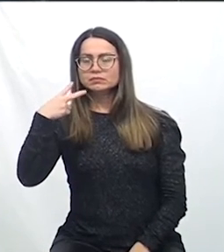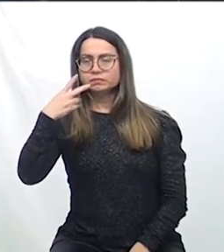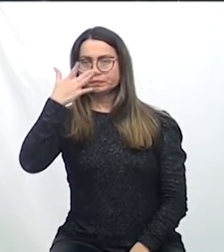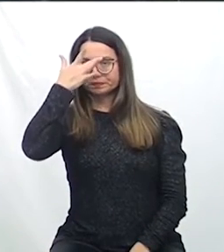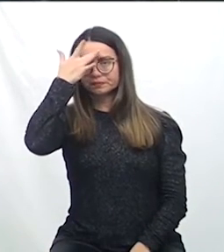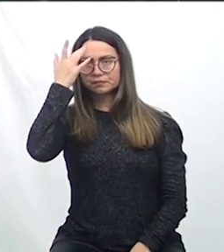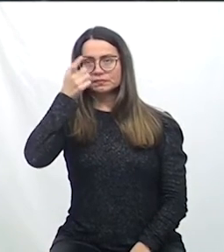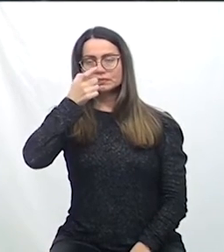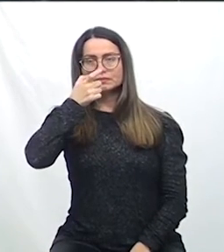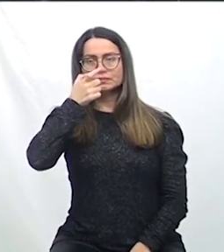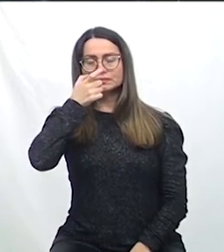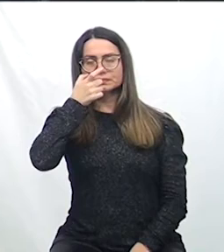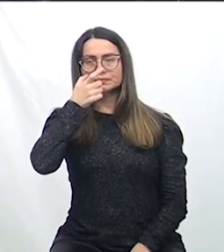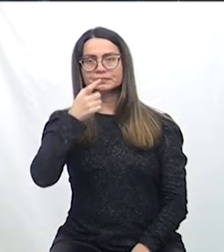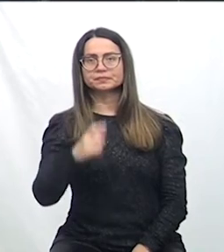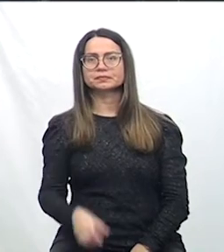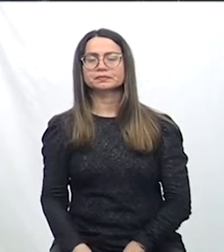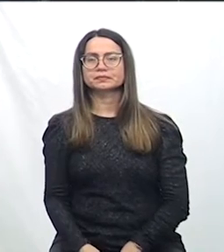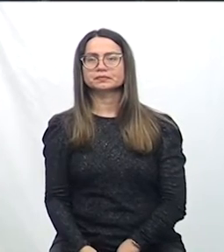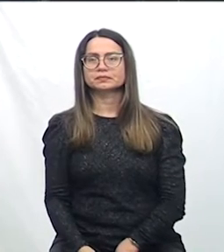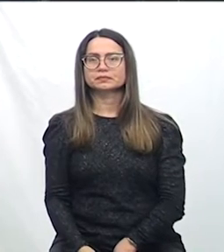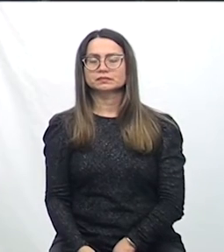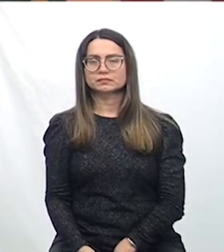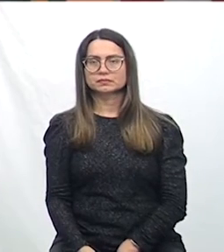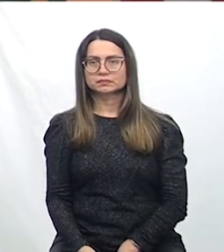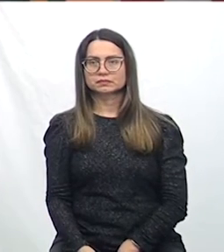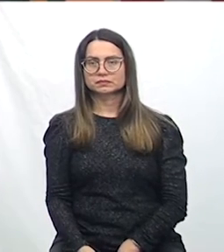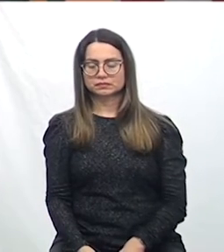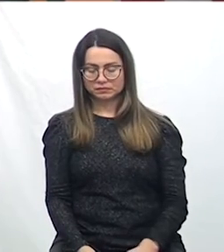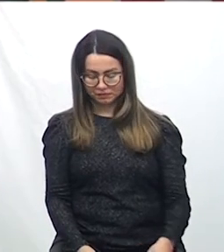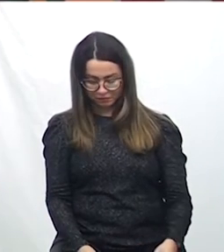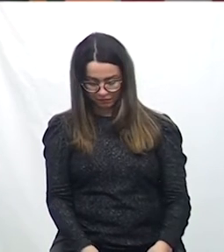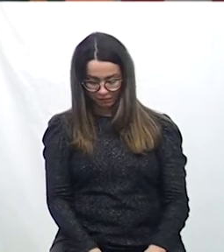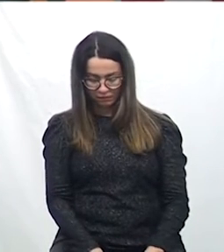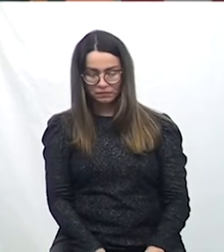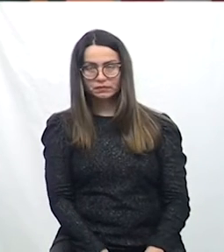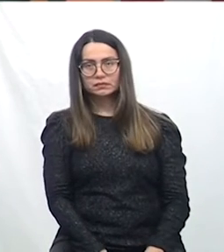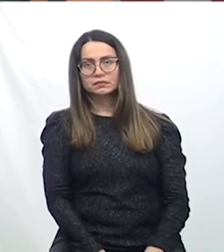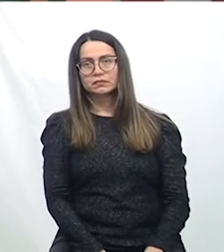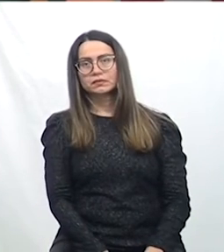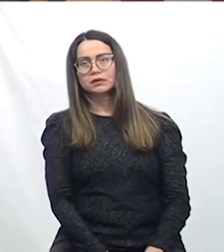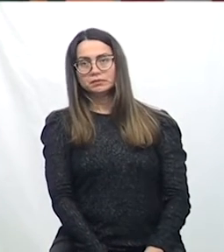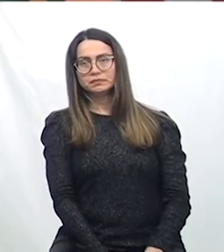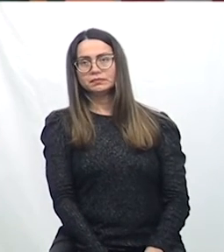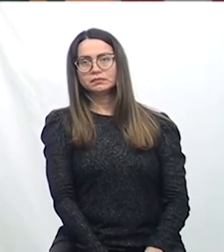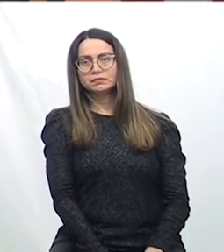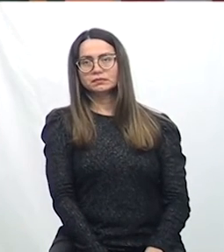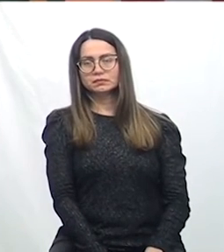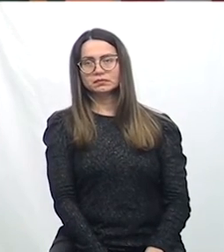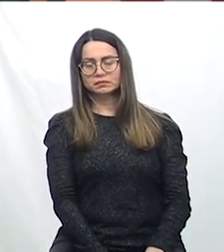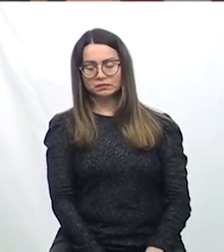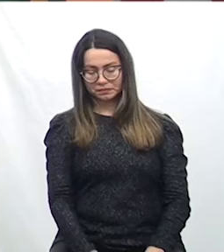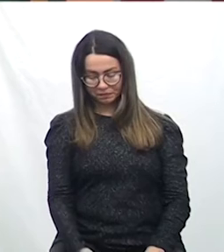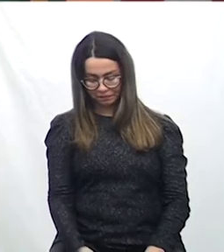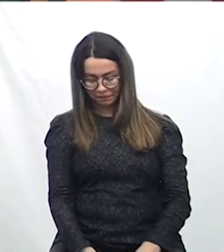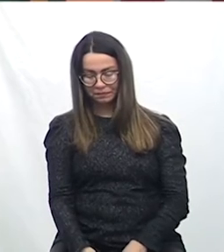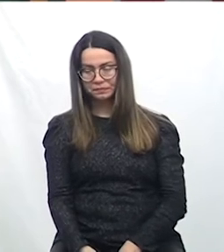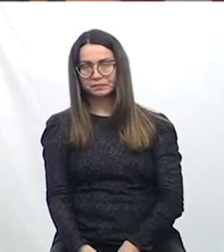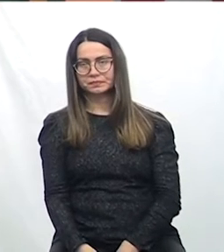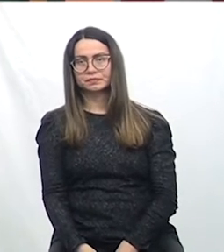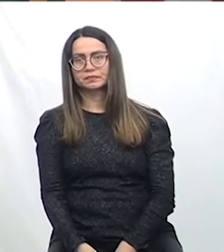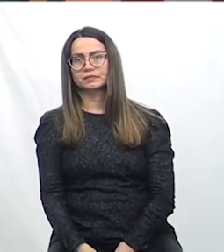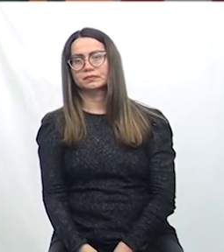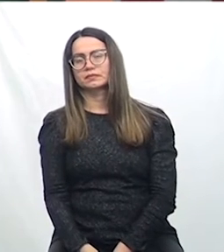assiste. Senhora Presidente, novamente, ocupo essa tribuna agora, hein, através desse